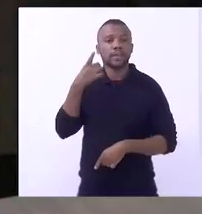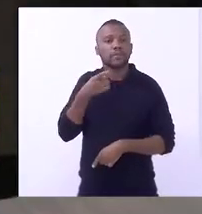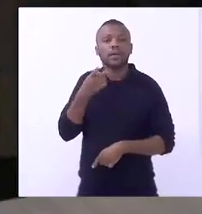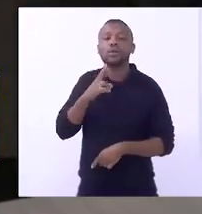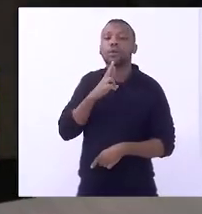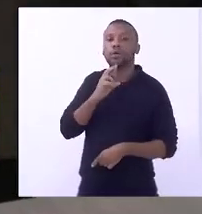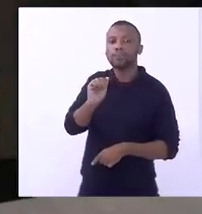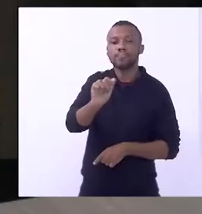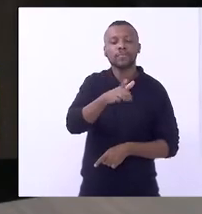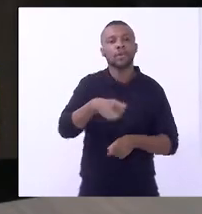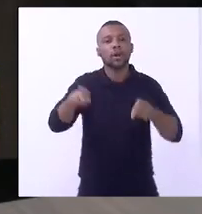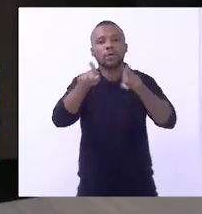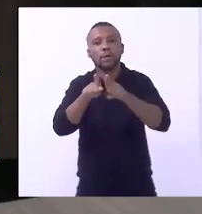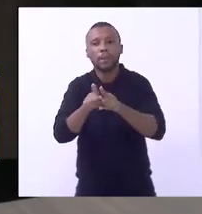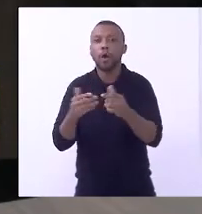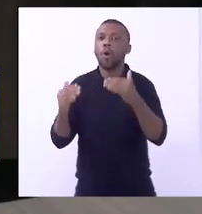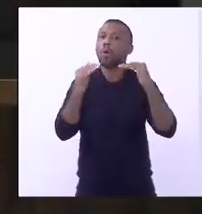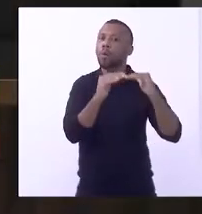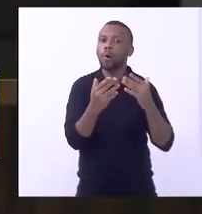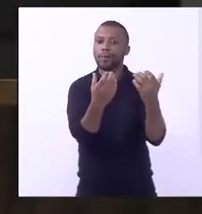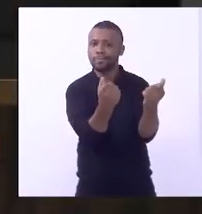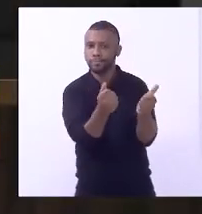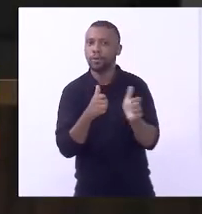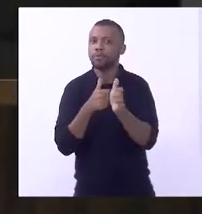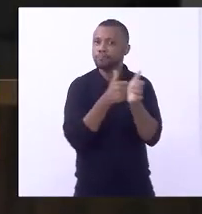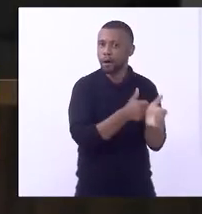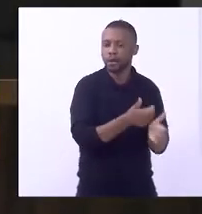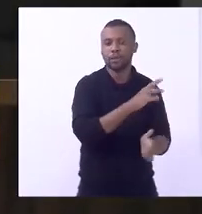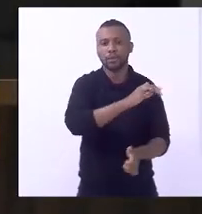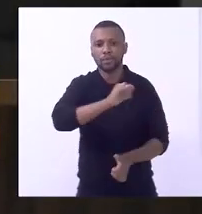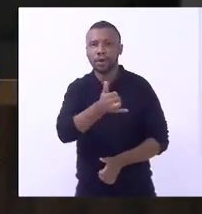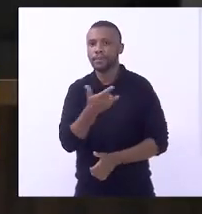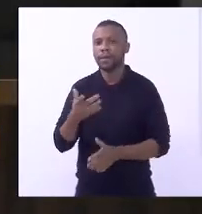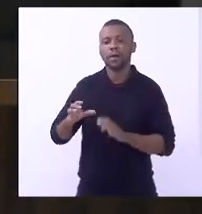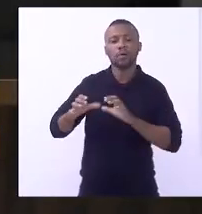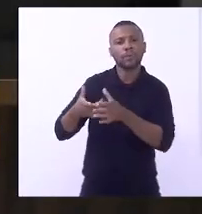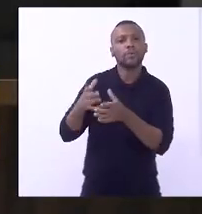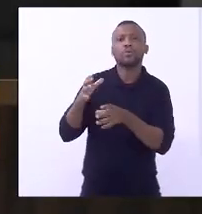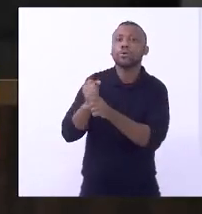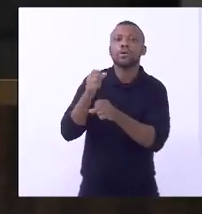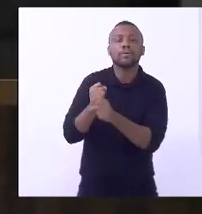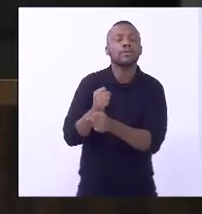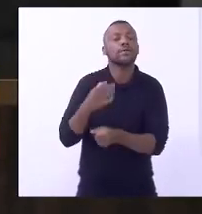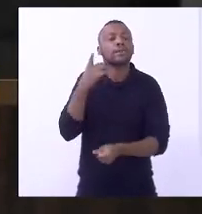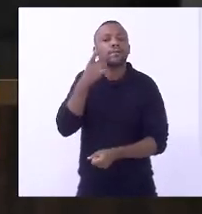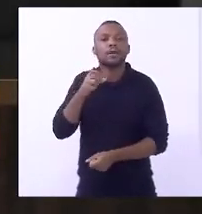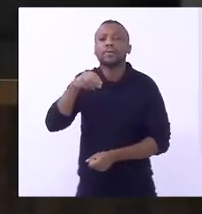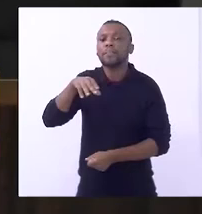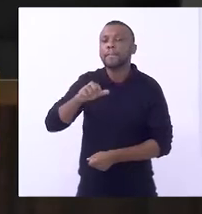Presidente, acompanho o parecer da CCJ. Pela Comissão de Orçamento, deputado Márcio Canella.